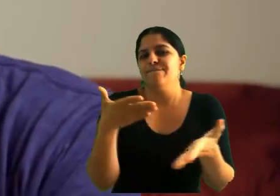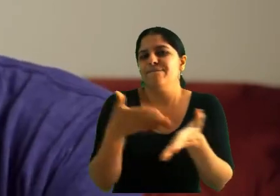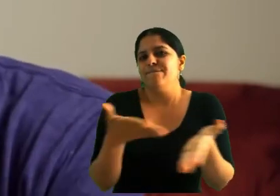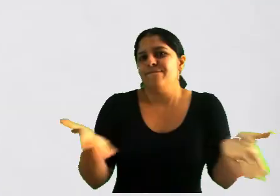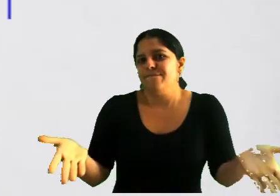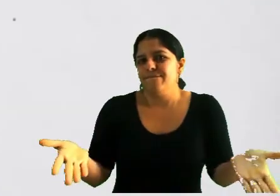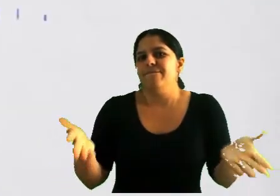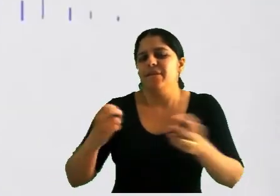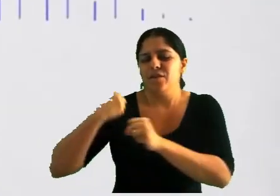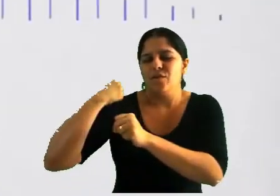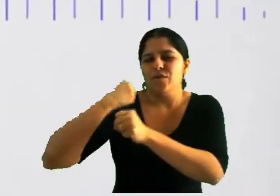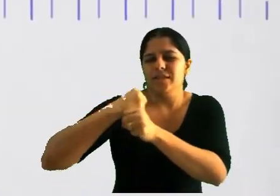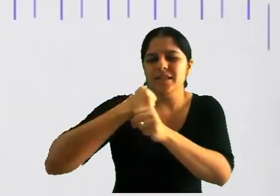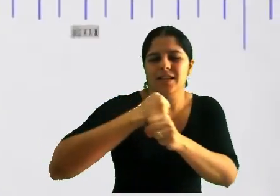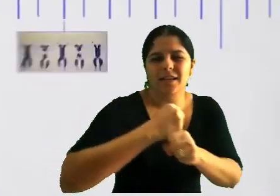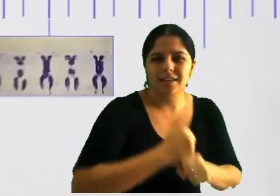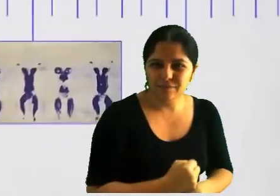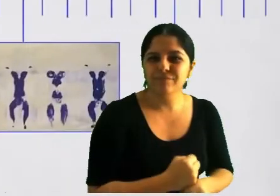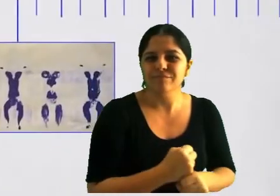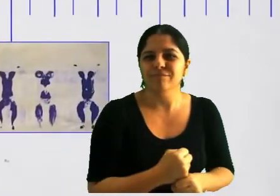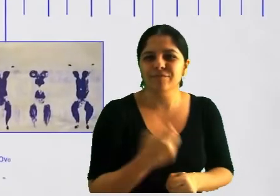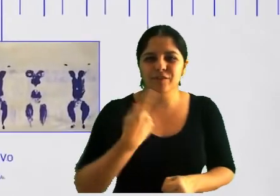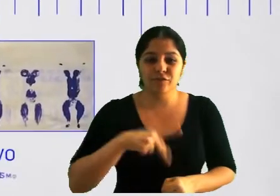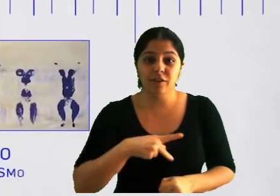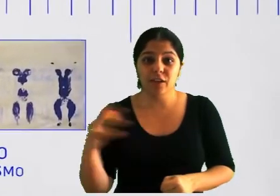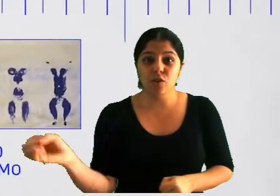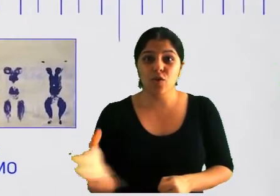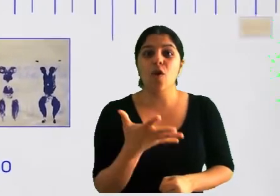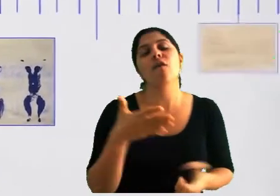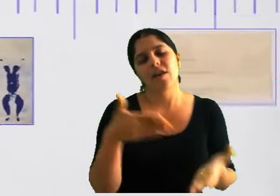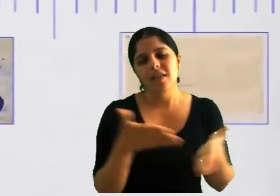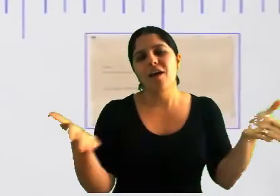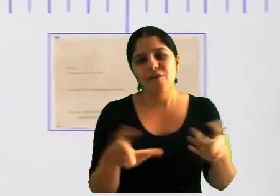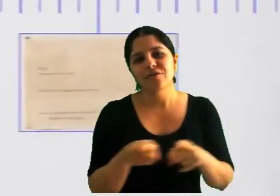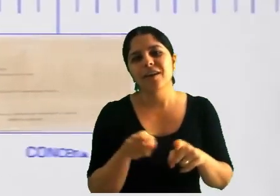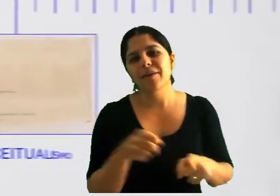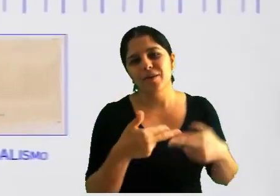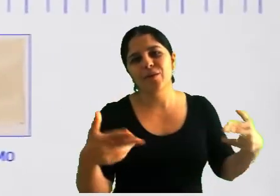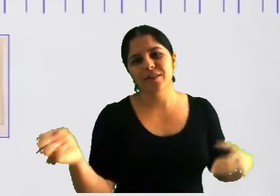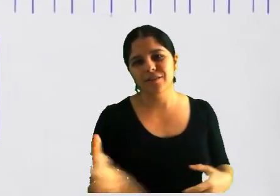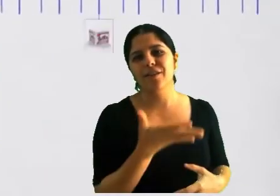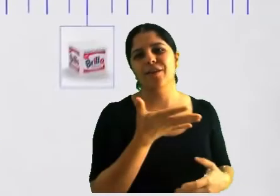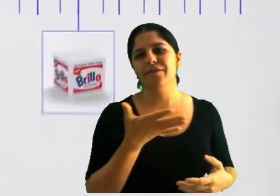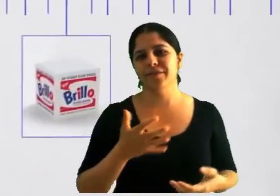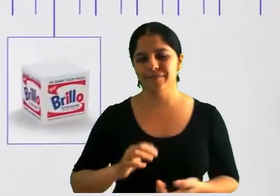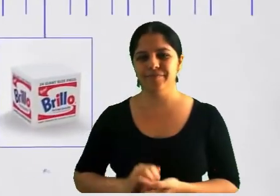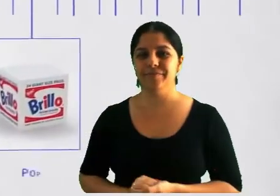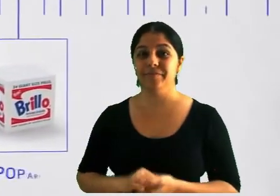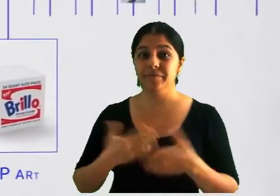até então. Ao longo dos anos, diversos estilos foram surgindo e eles continuam nascendo até